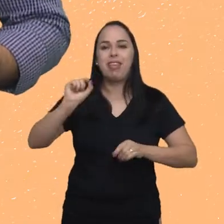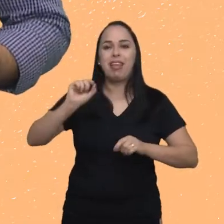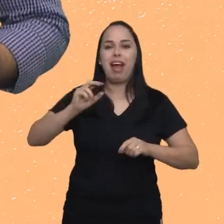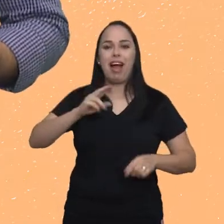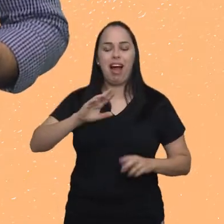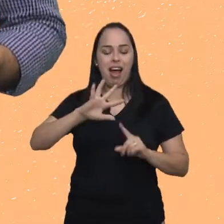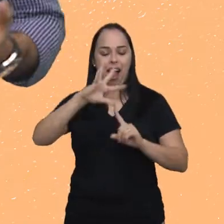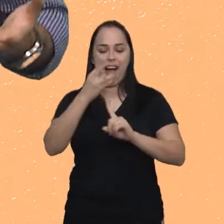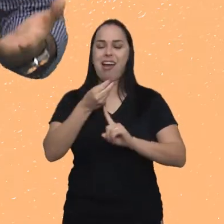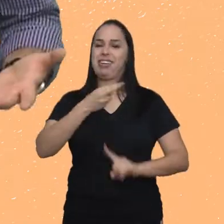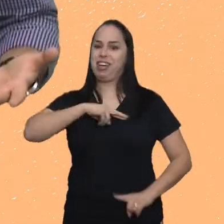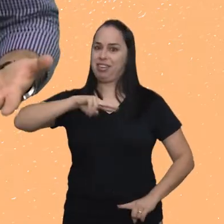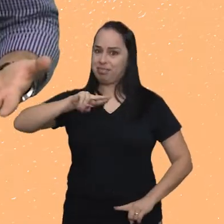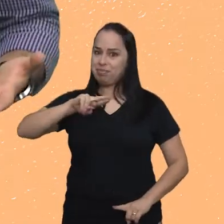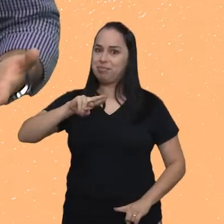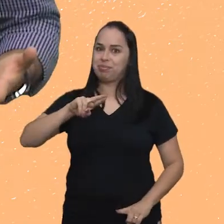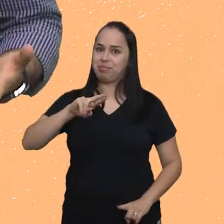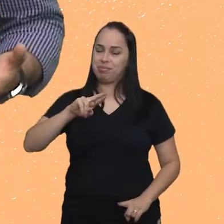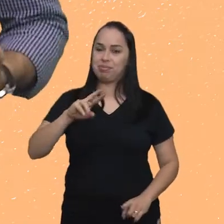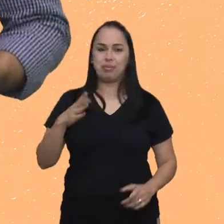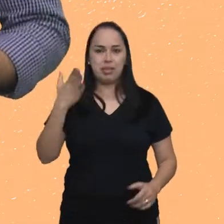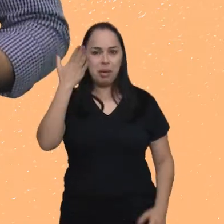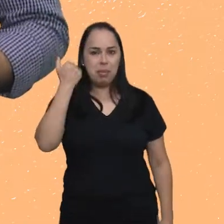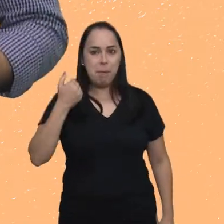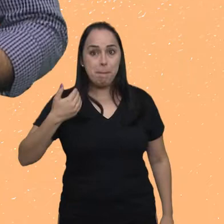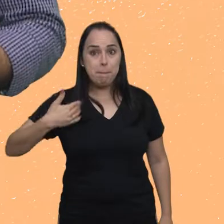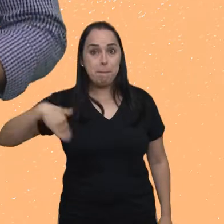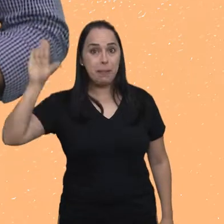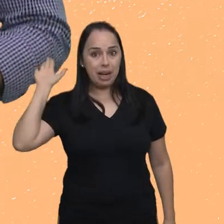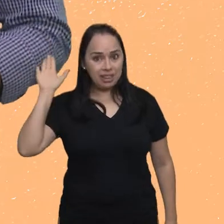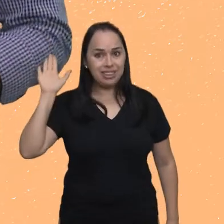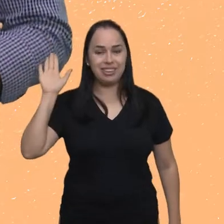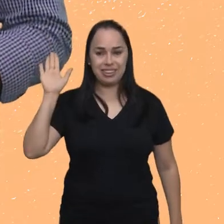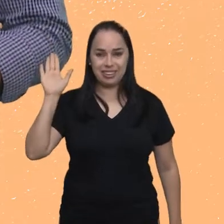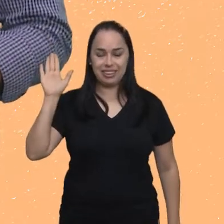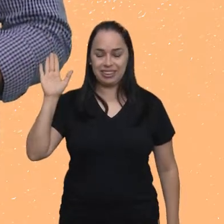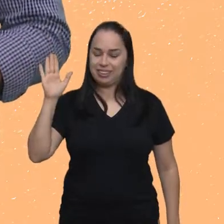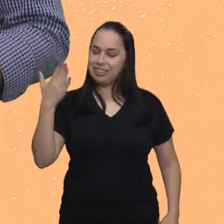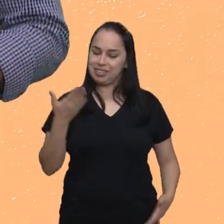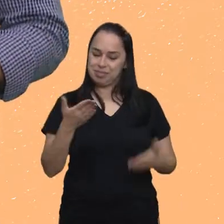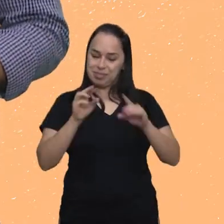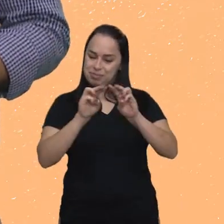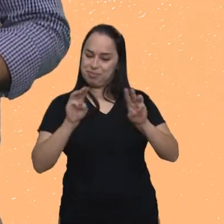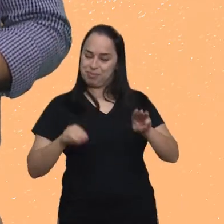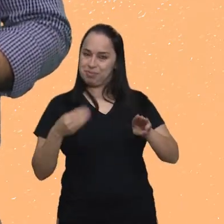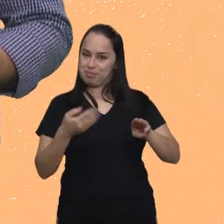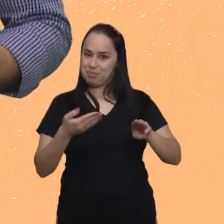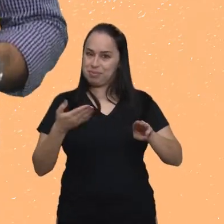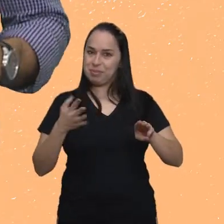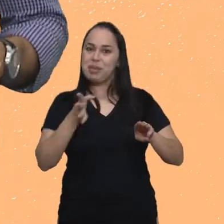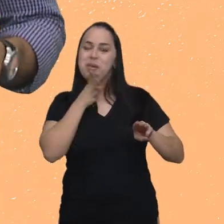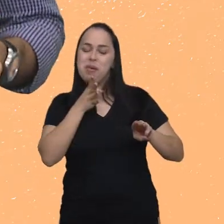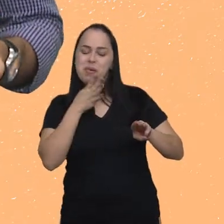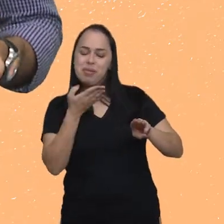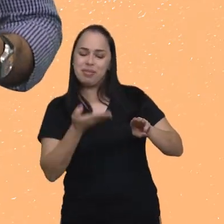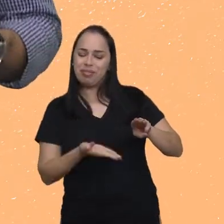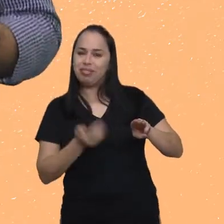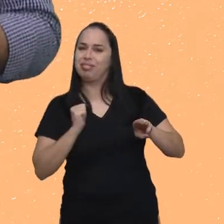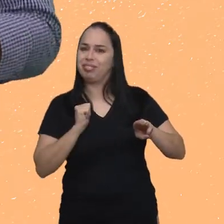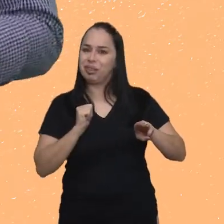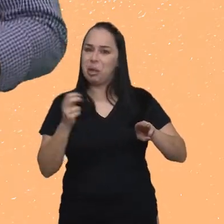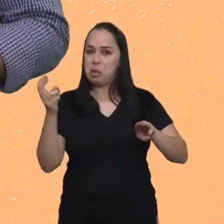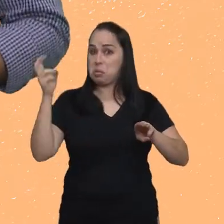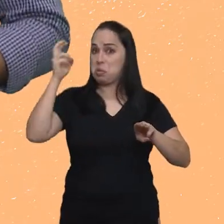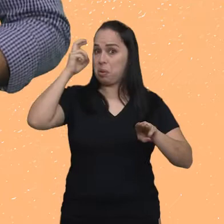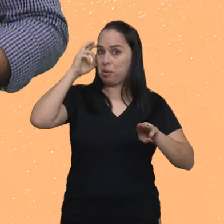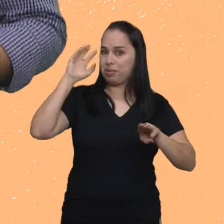religiosa para a história da nossa sociedade. Para saber mais sobre o Museu de Arte Sacra de São José dos Campos e conhecer esse lugar de